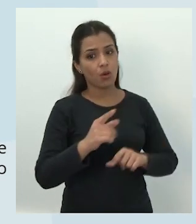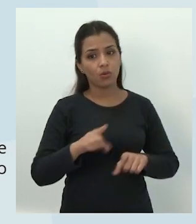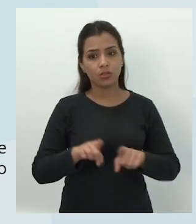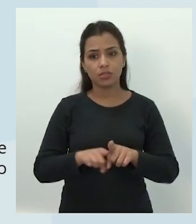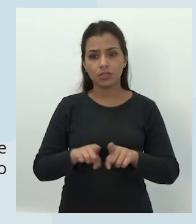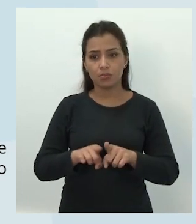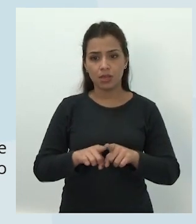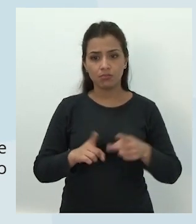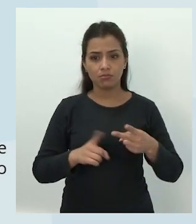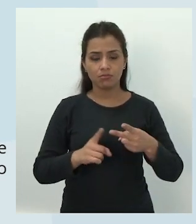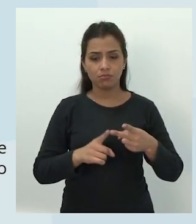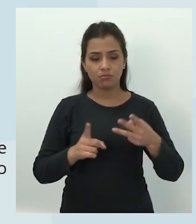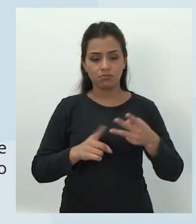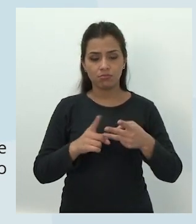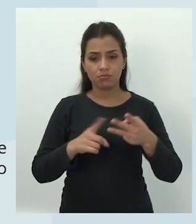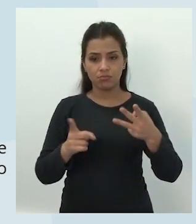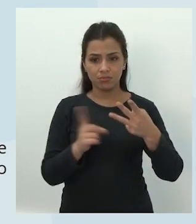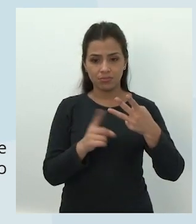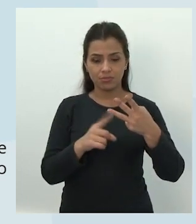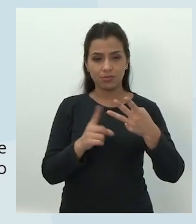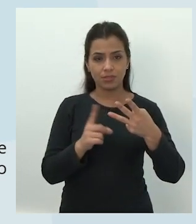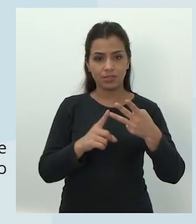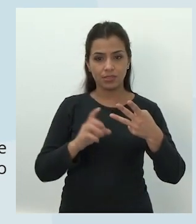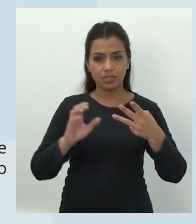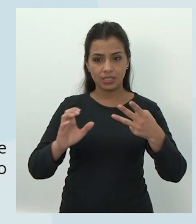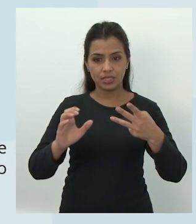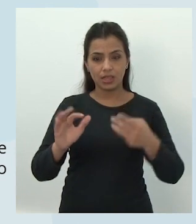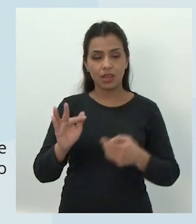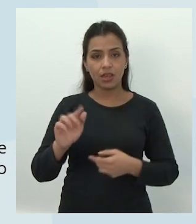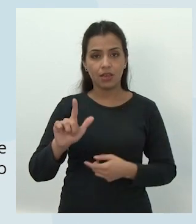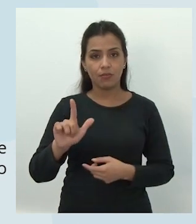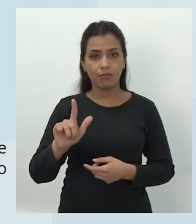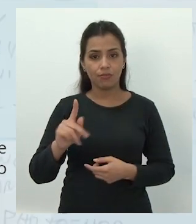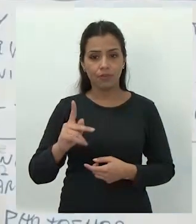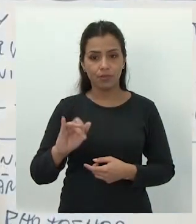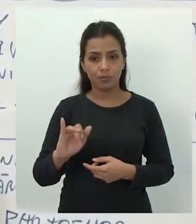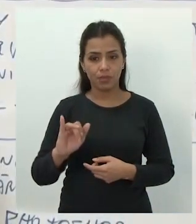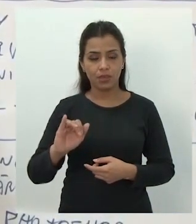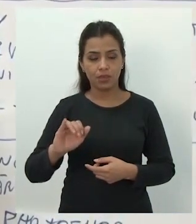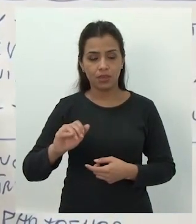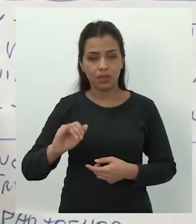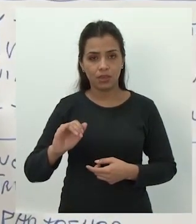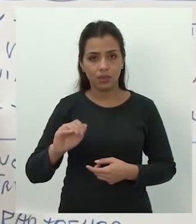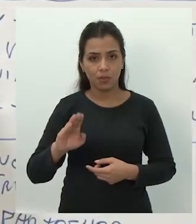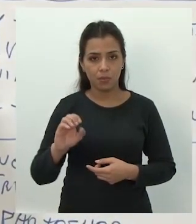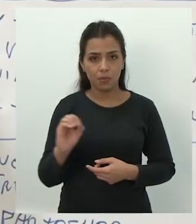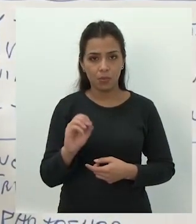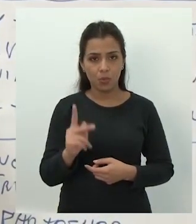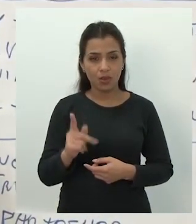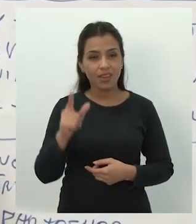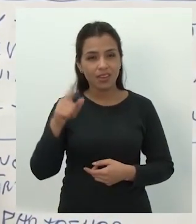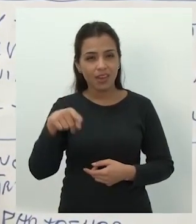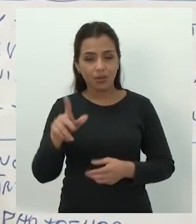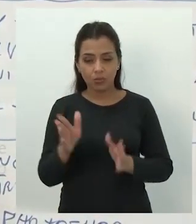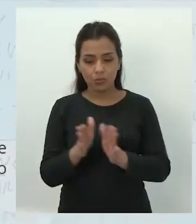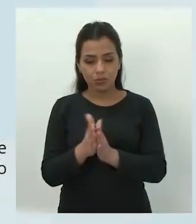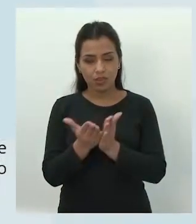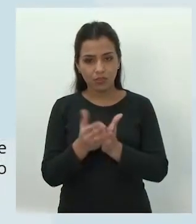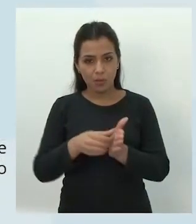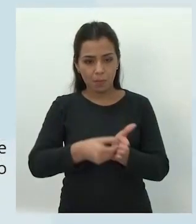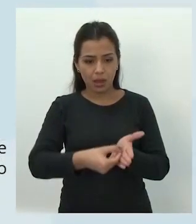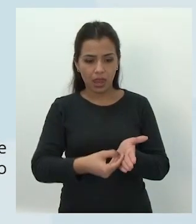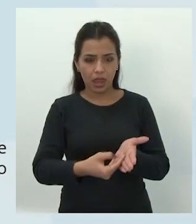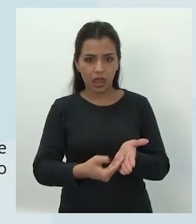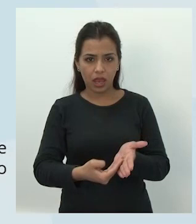Flipbook, lembra aquele livrinho que eu falei para vocês que a gente, né, move rapidinho as páginas ali no cantinho e vai dar impressão de movimento. E